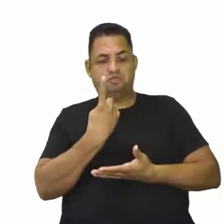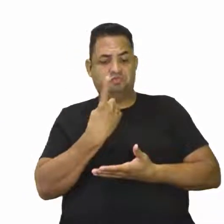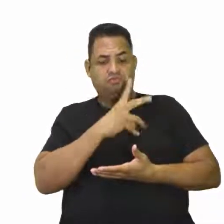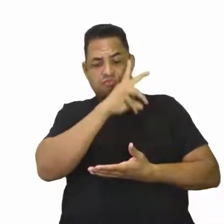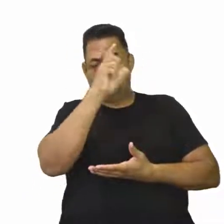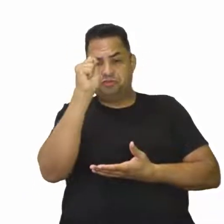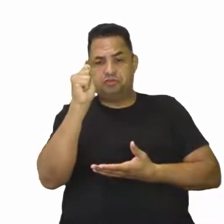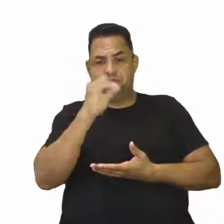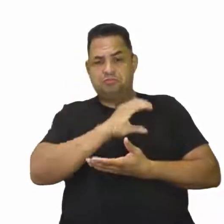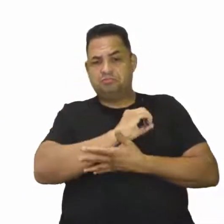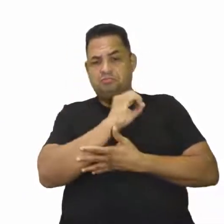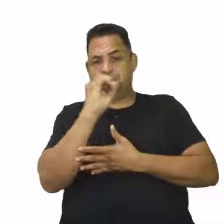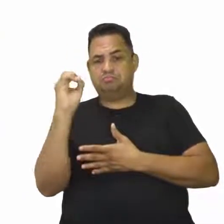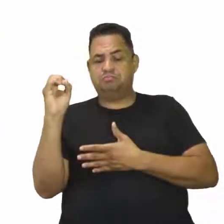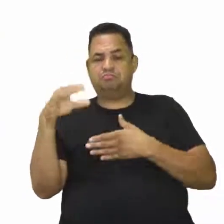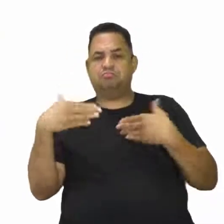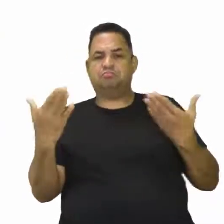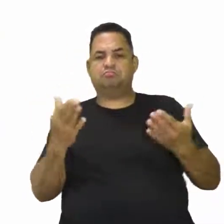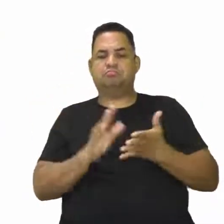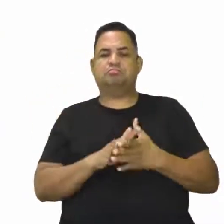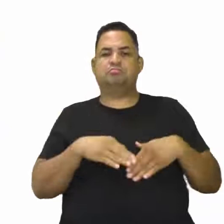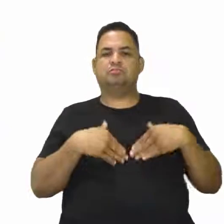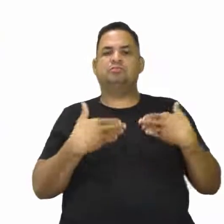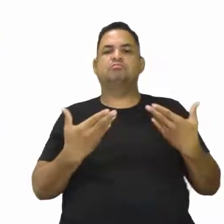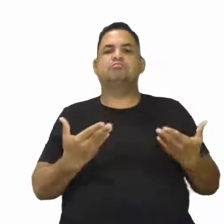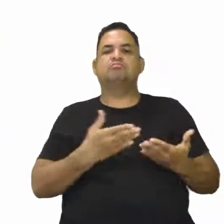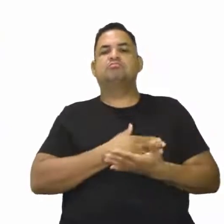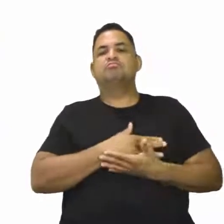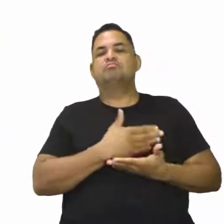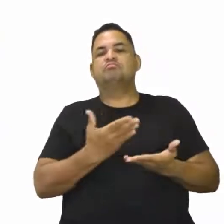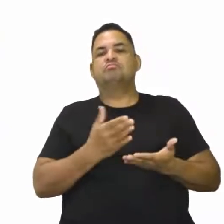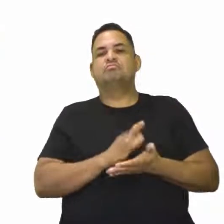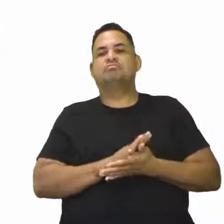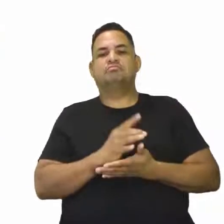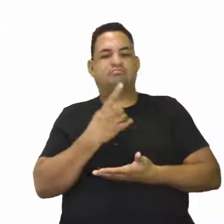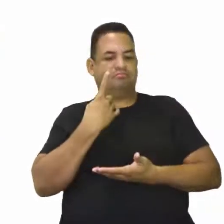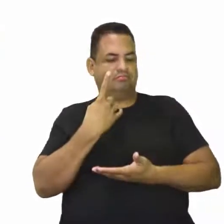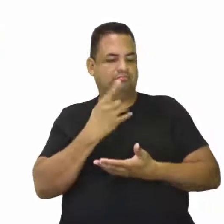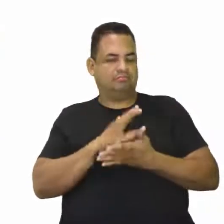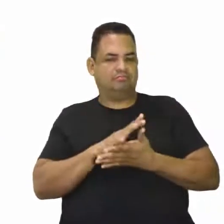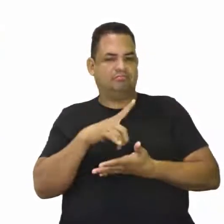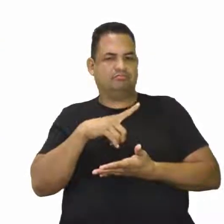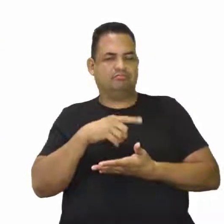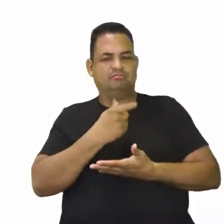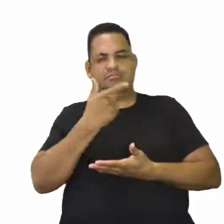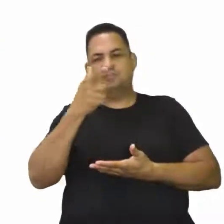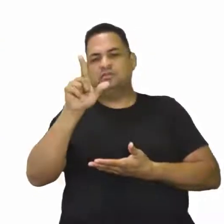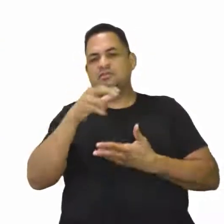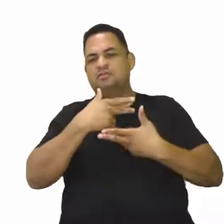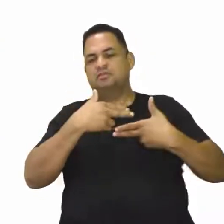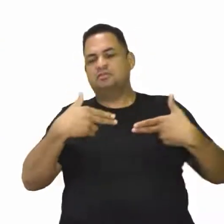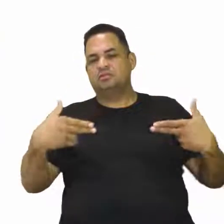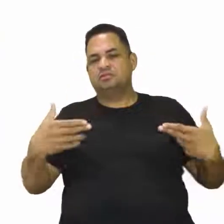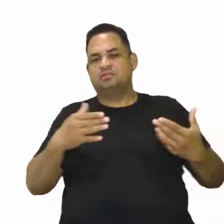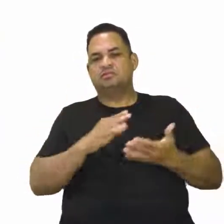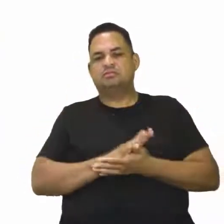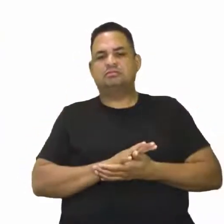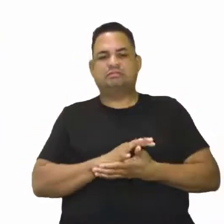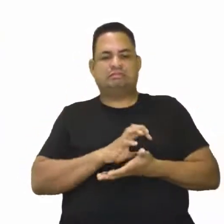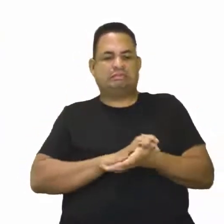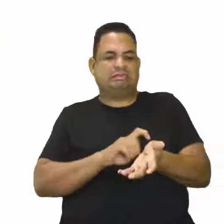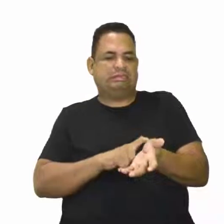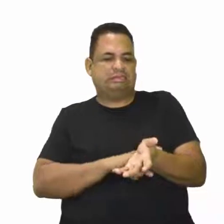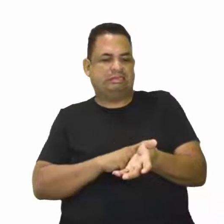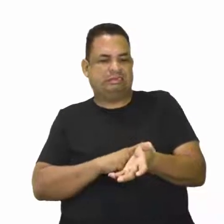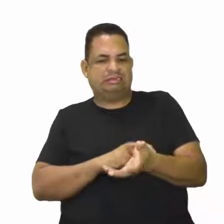não é verdade? Quantos de vocês não passam por todos os estados? E olha que tem muito mais. Tem com